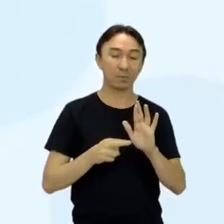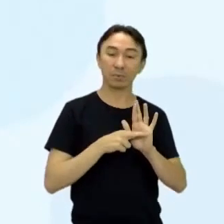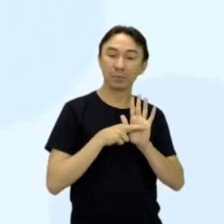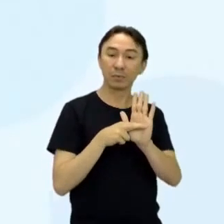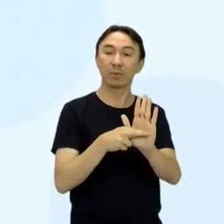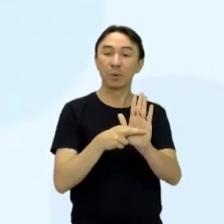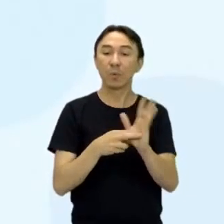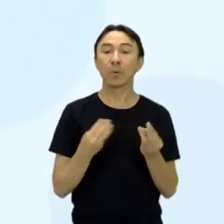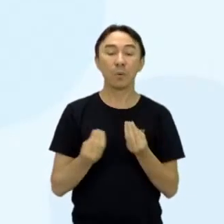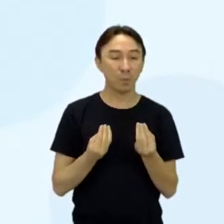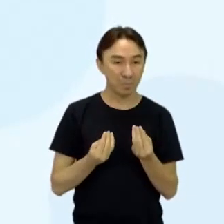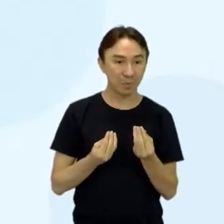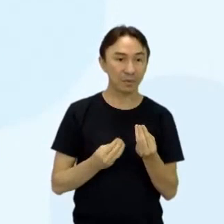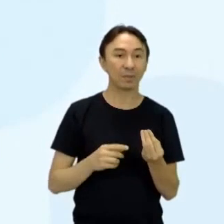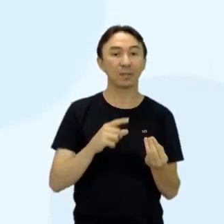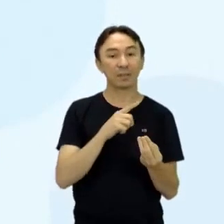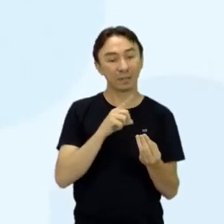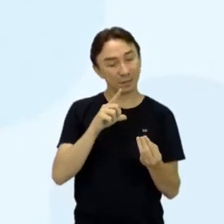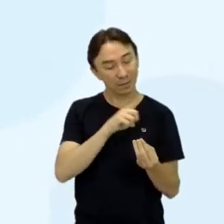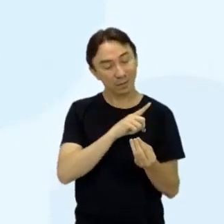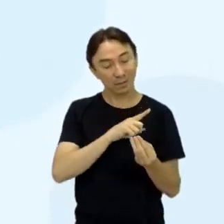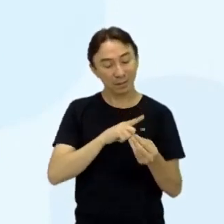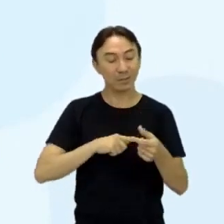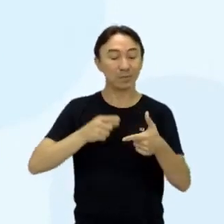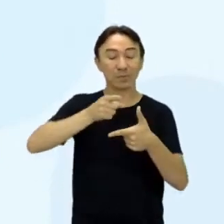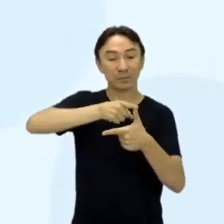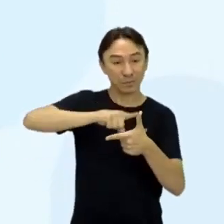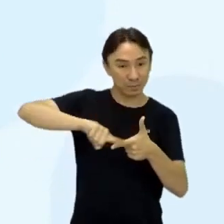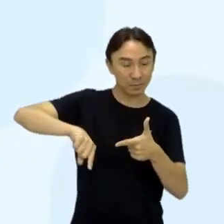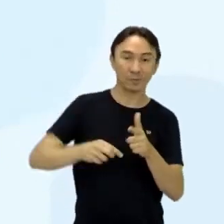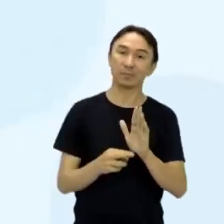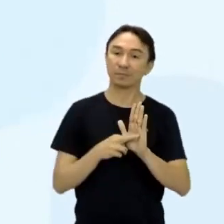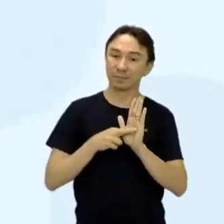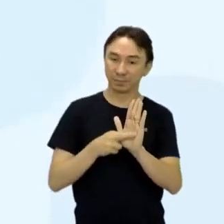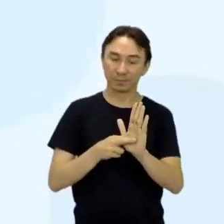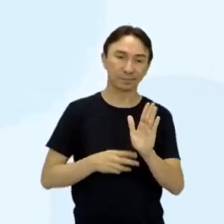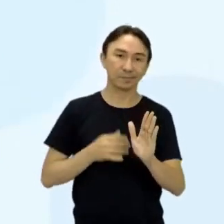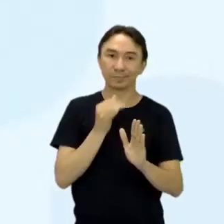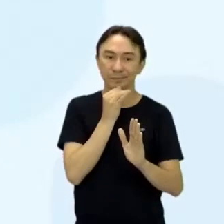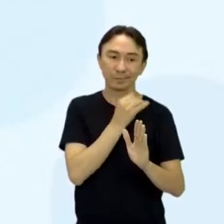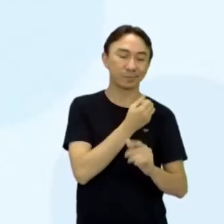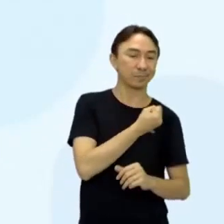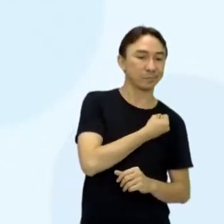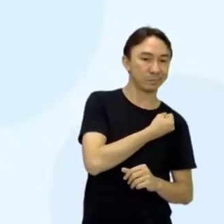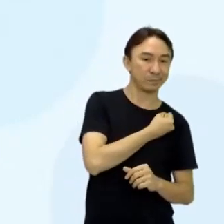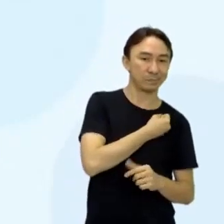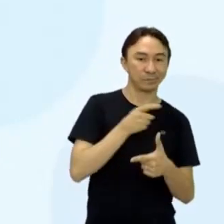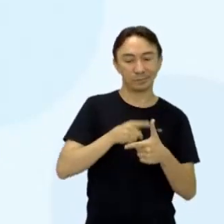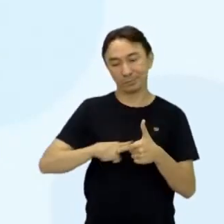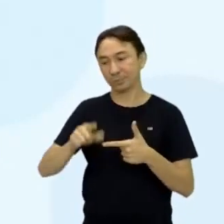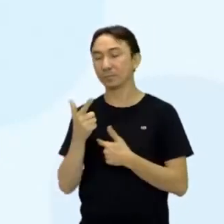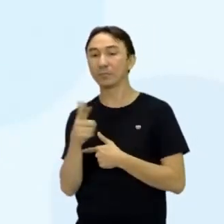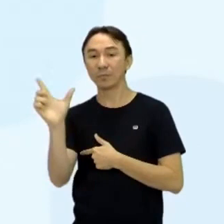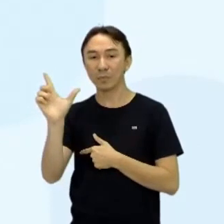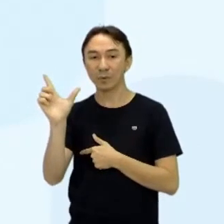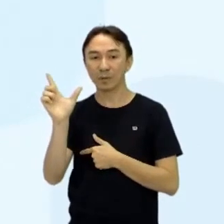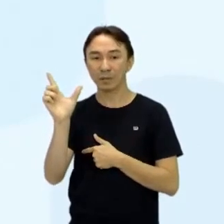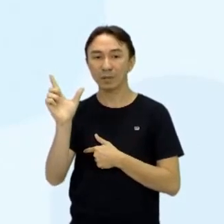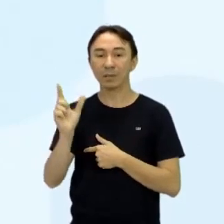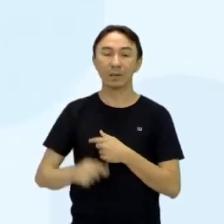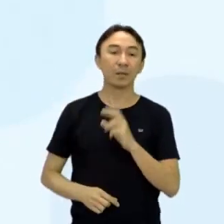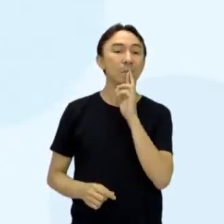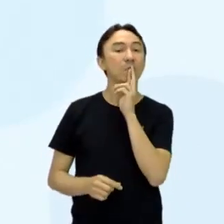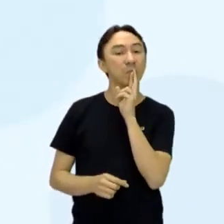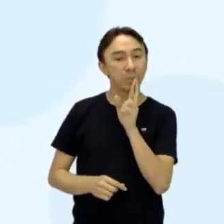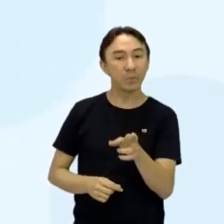números representados pela divisão. Quando você divide um número pelo outro, né, 2 dividido por 3, o